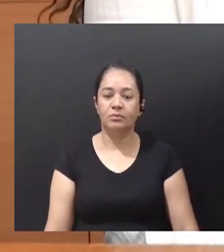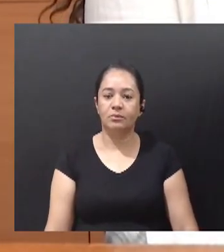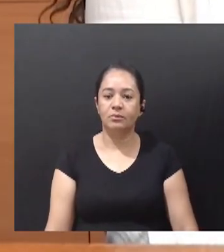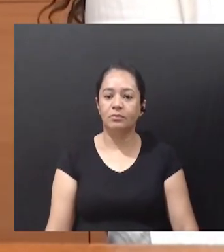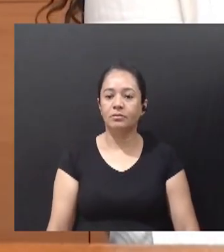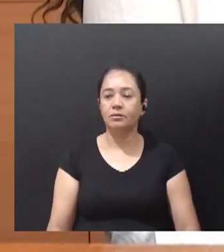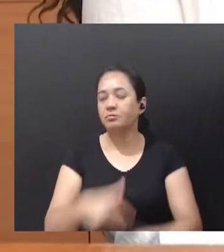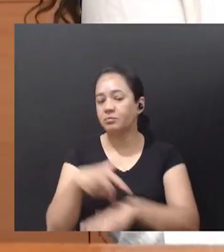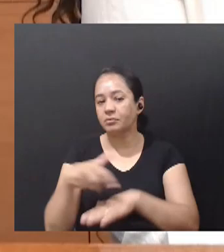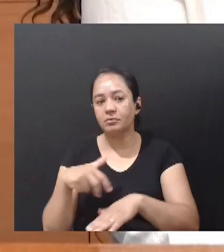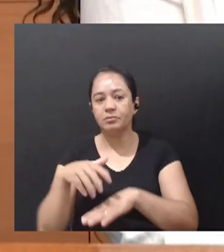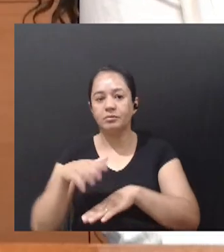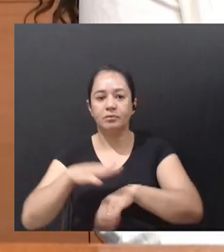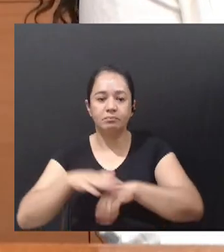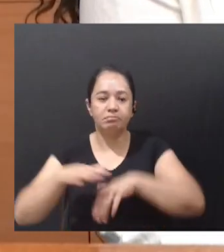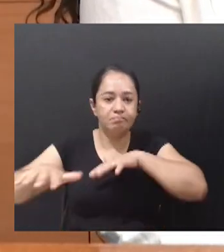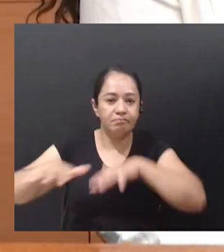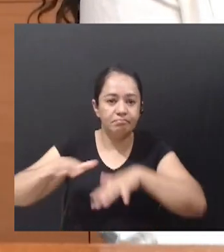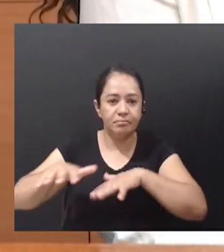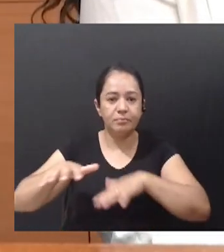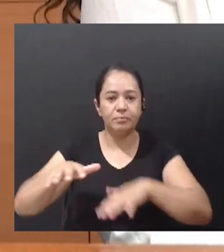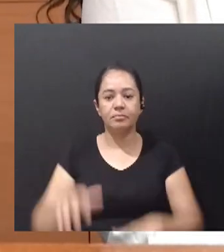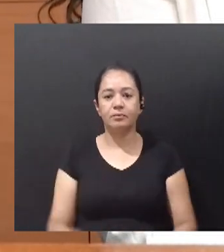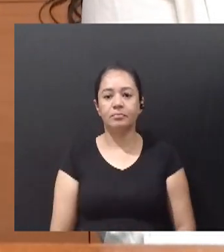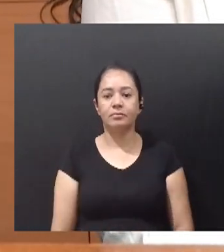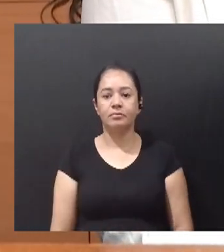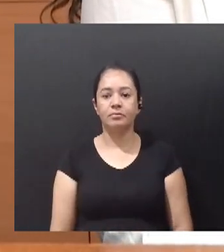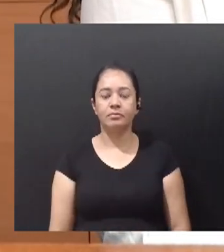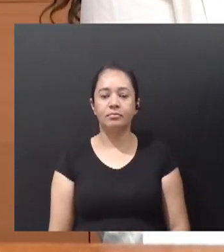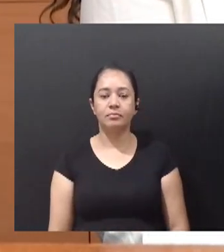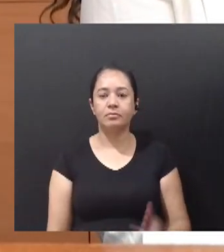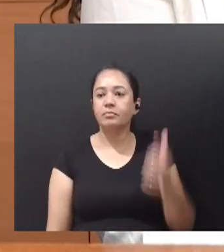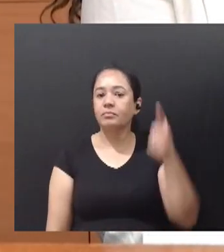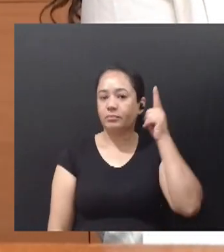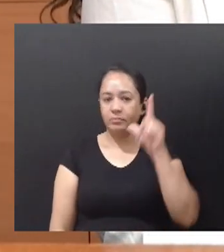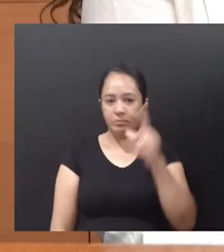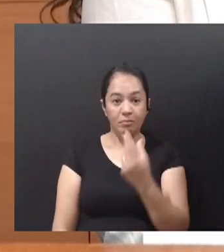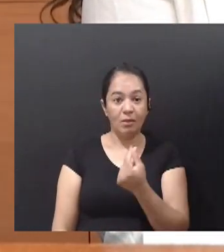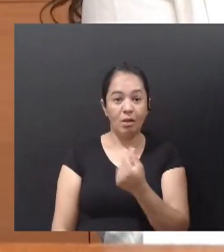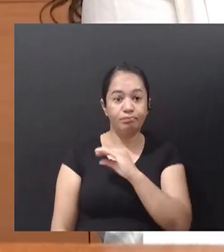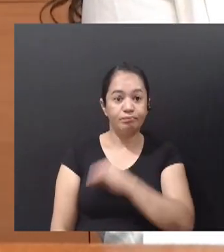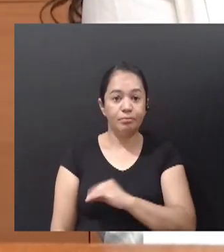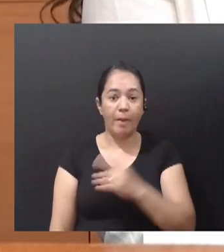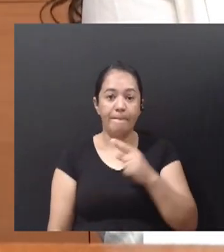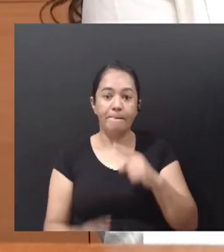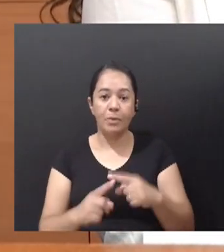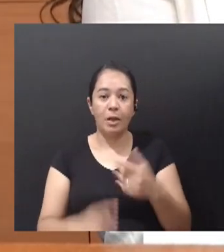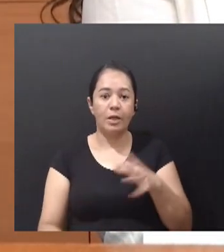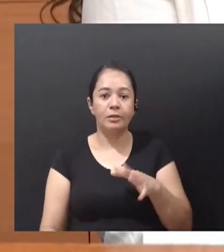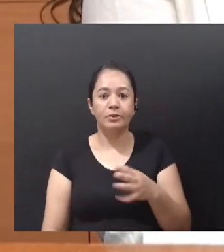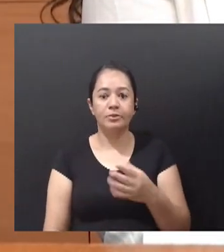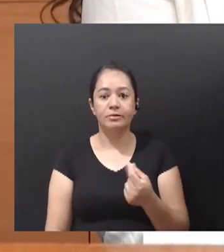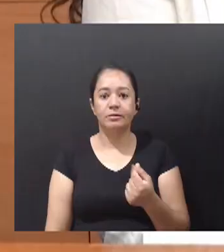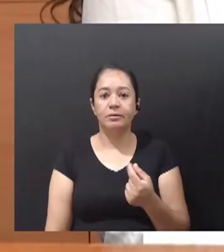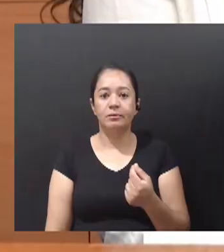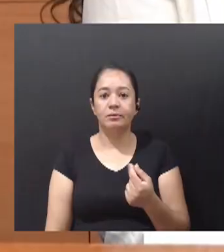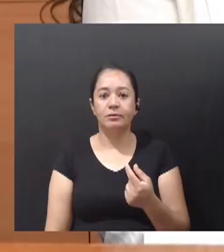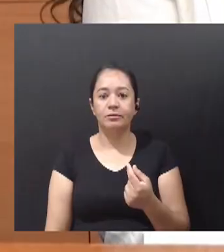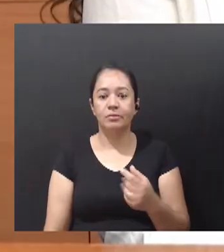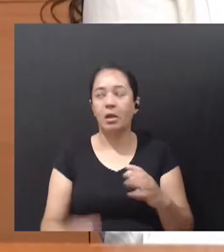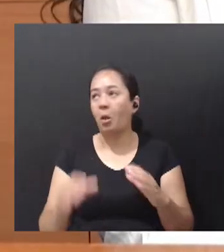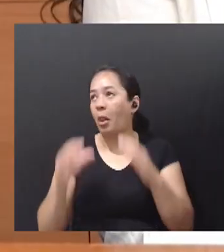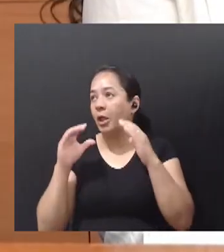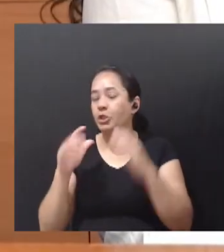um rap, que está sem conseguir receber um cachê, que muitas das vezes ganha um malemar, um lanche, tá